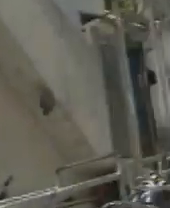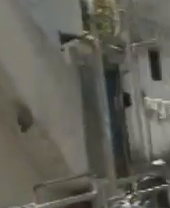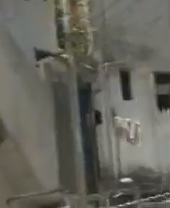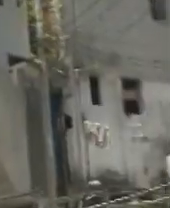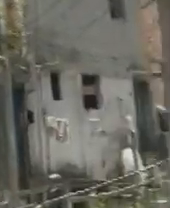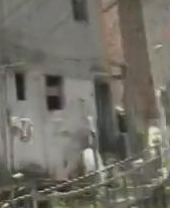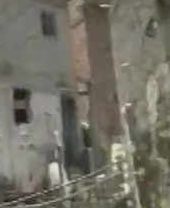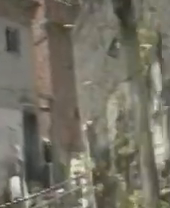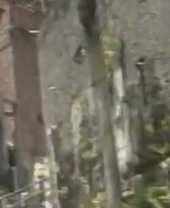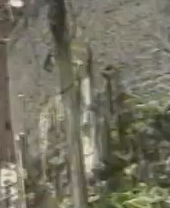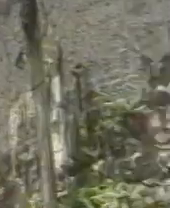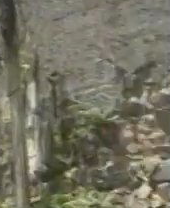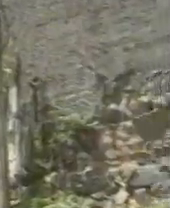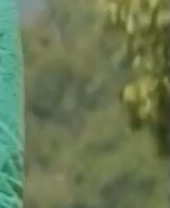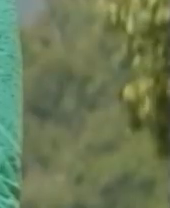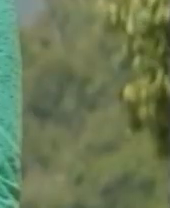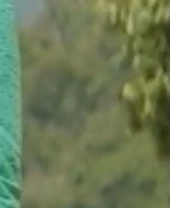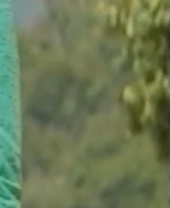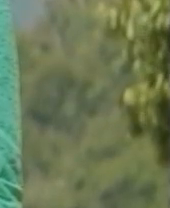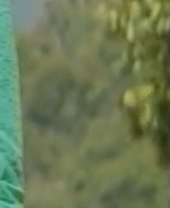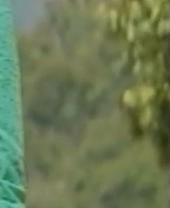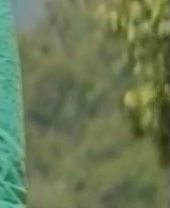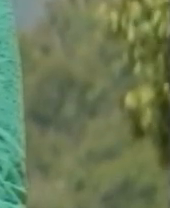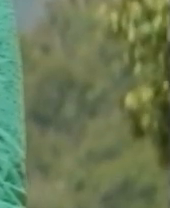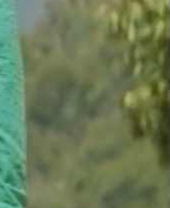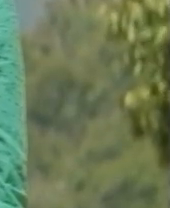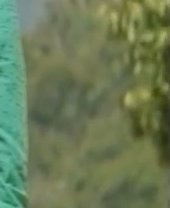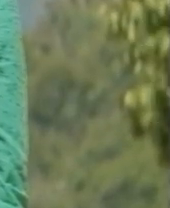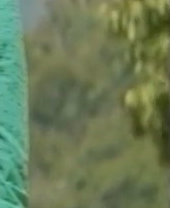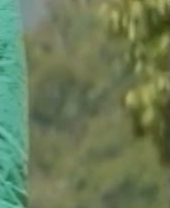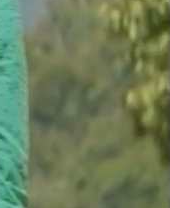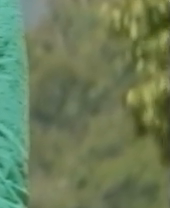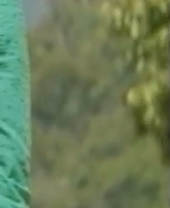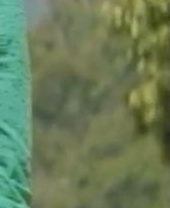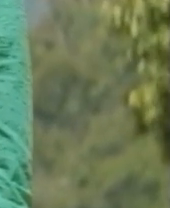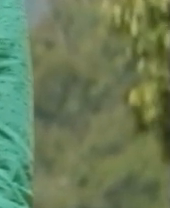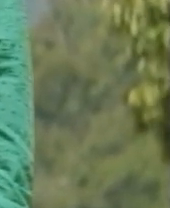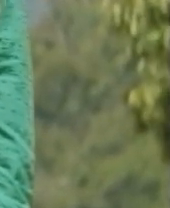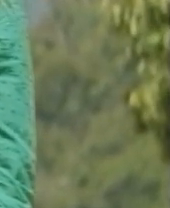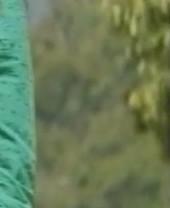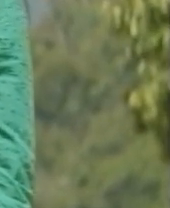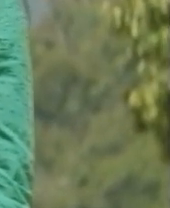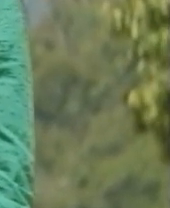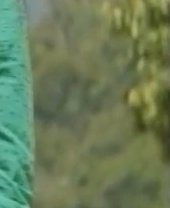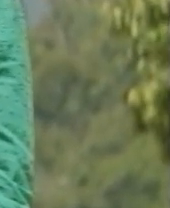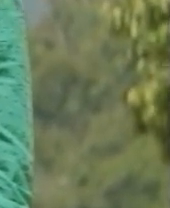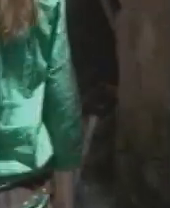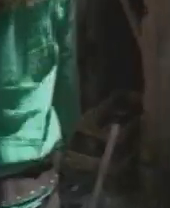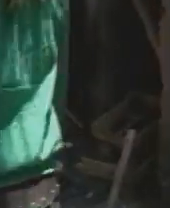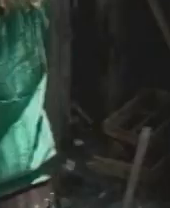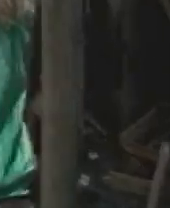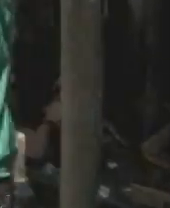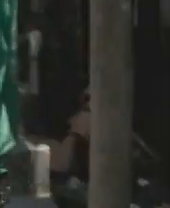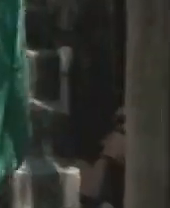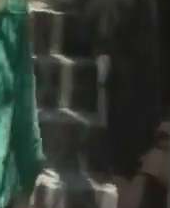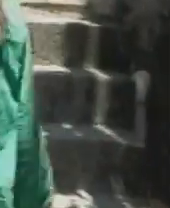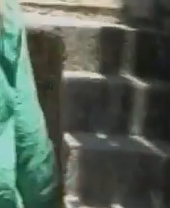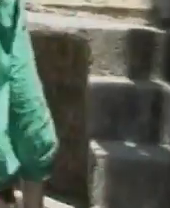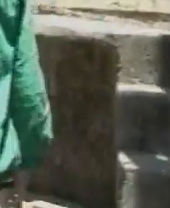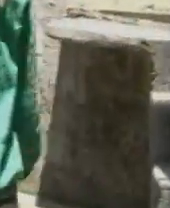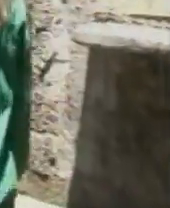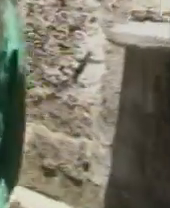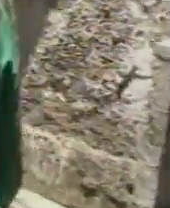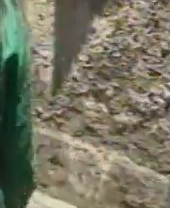avaliamos quatro dimensões da intervenção: a adequação das tarifas, porque a falta de condições econômicas em pagar